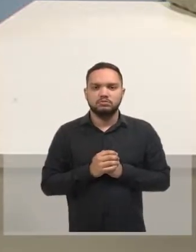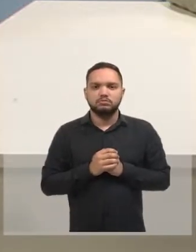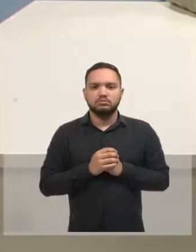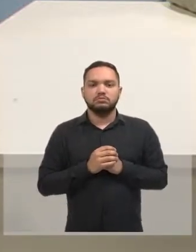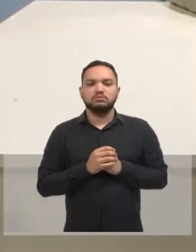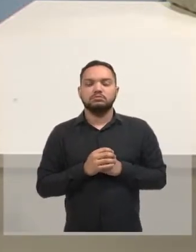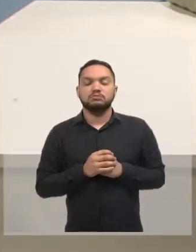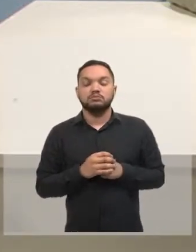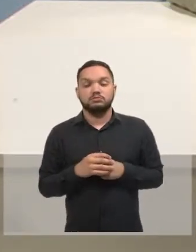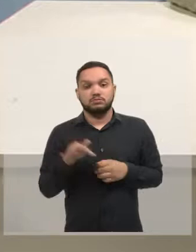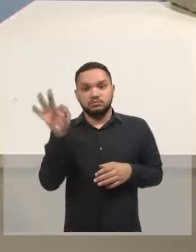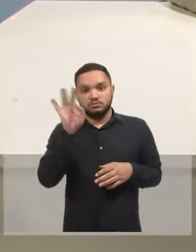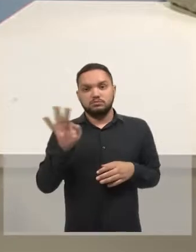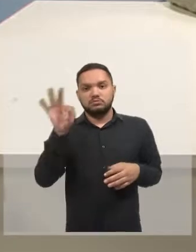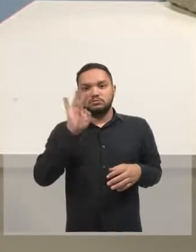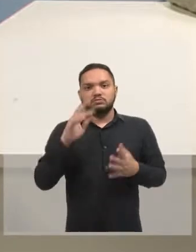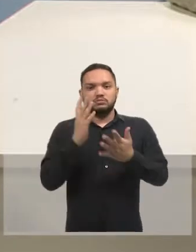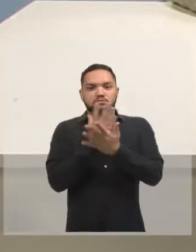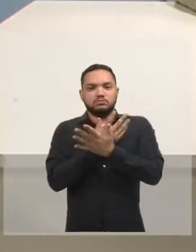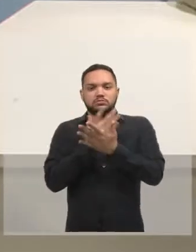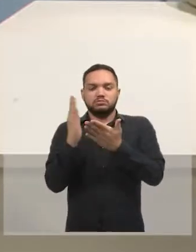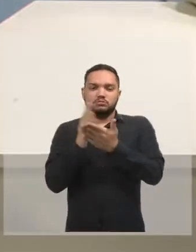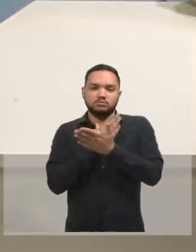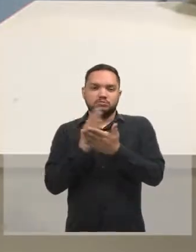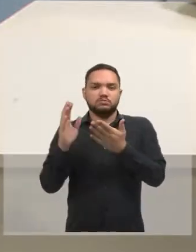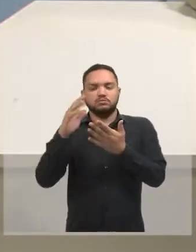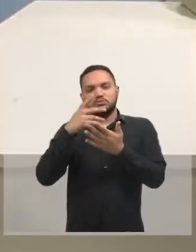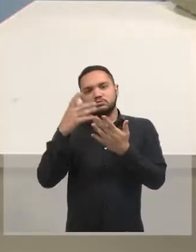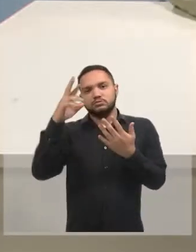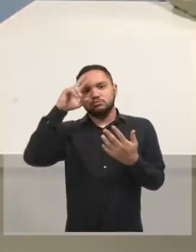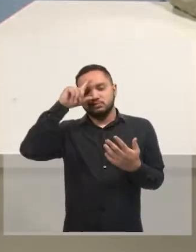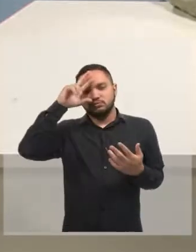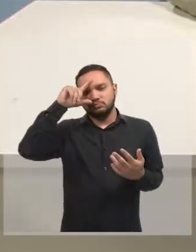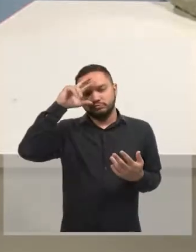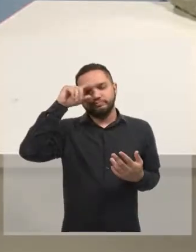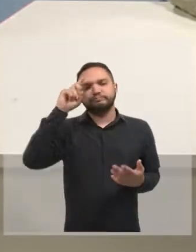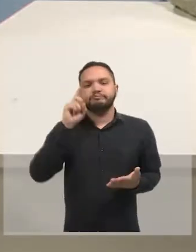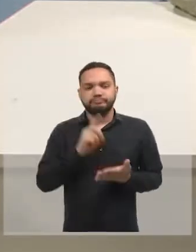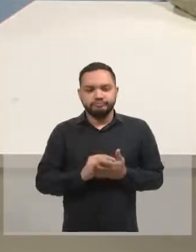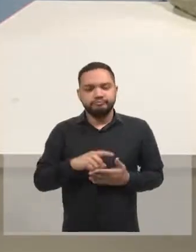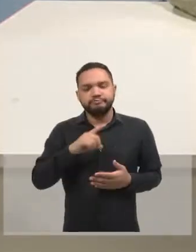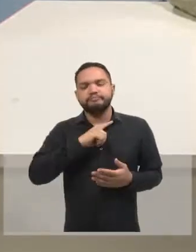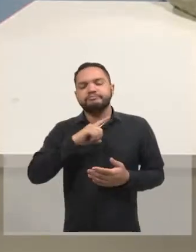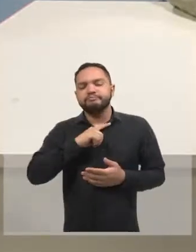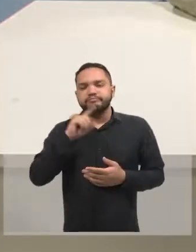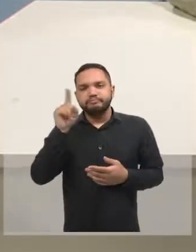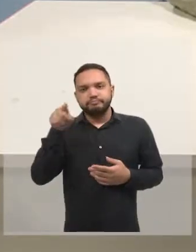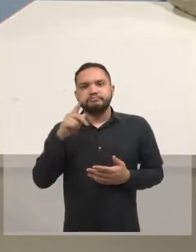universidades, os equívocos administrativos são reais. Também não vamos tampar o sol com a peneira, não. Houve